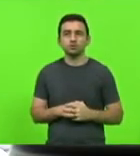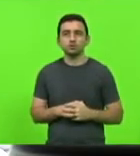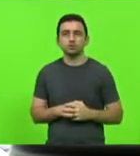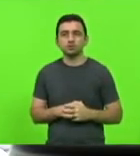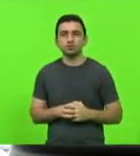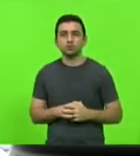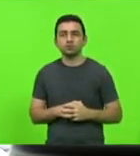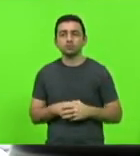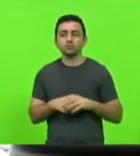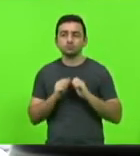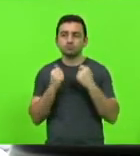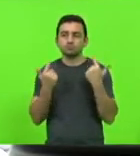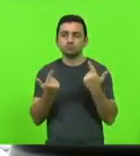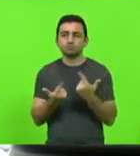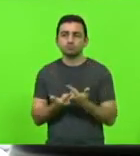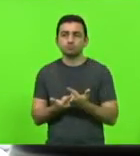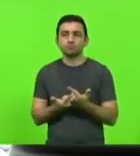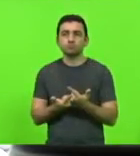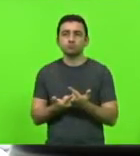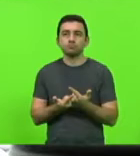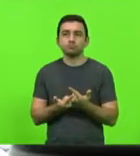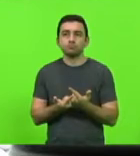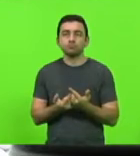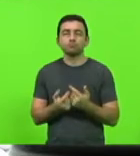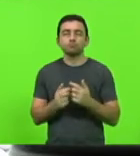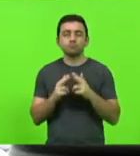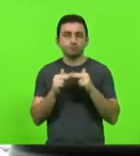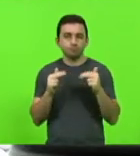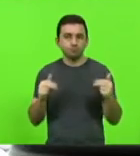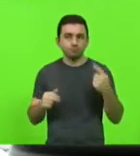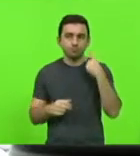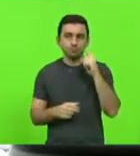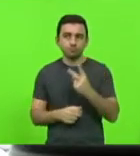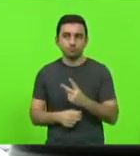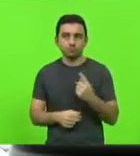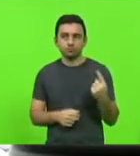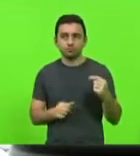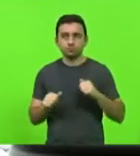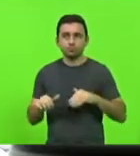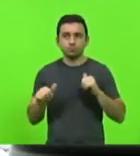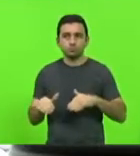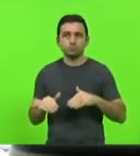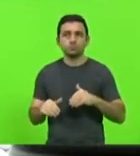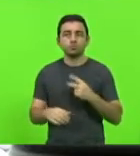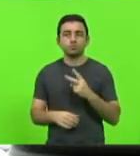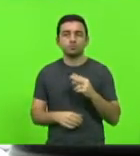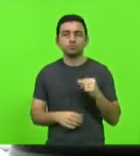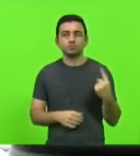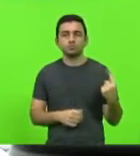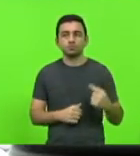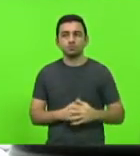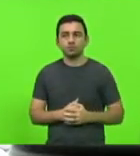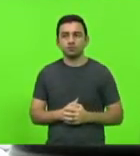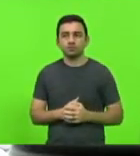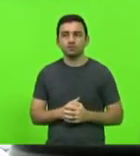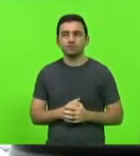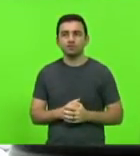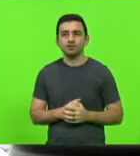Palácio Barriga Verde, em Florianópolis, 21 de setembro de 2021.